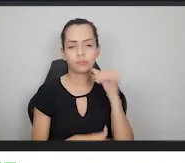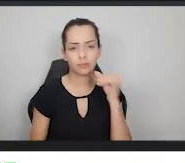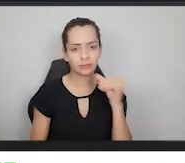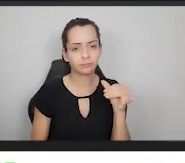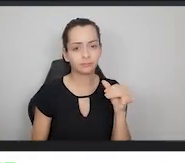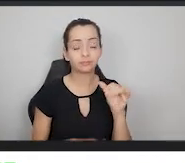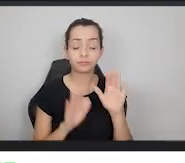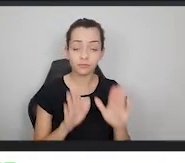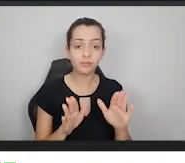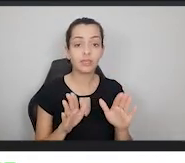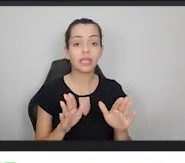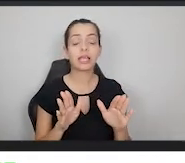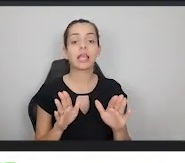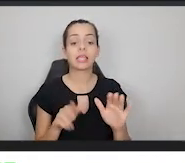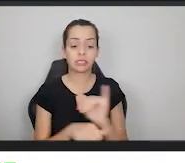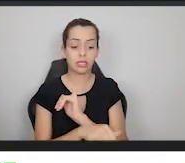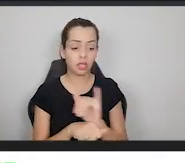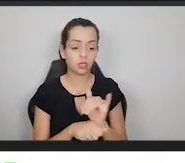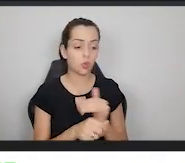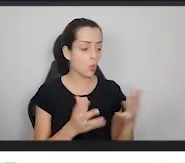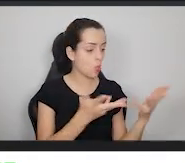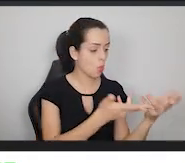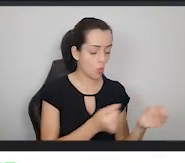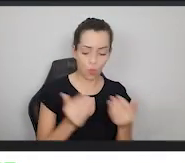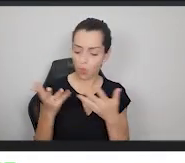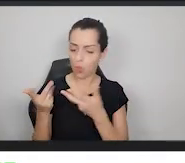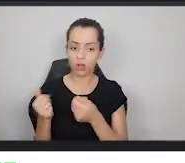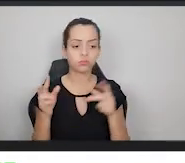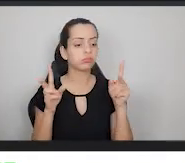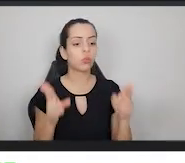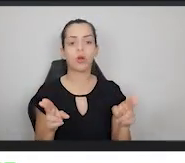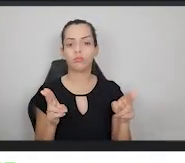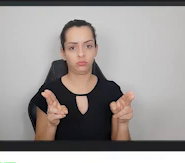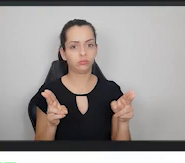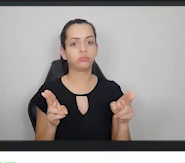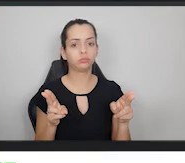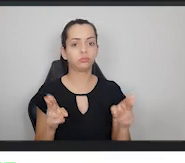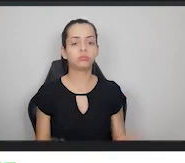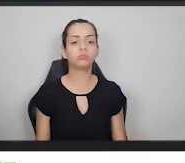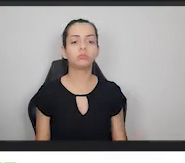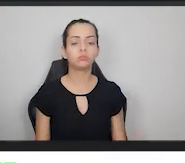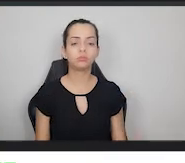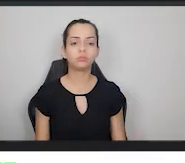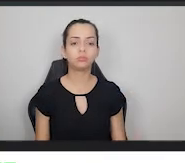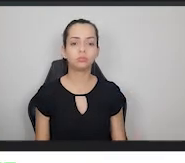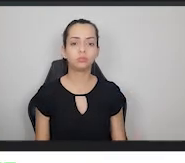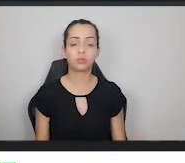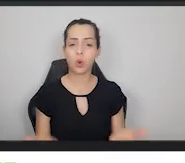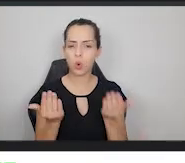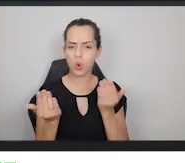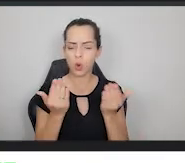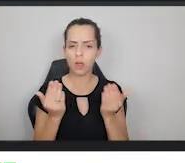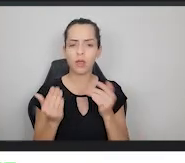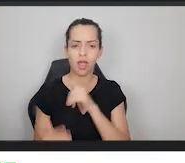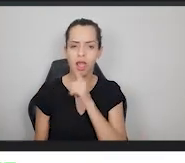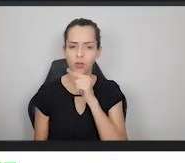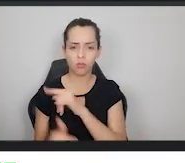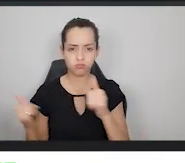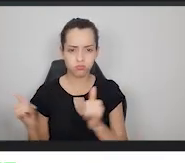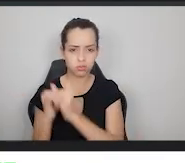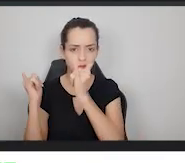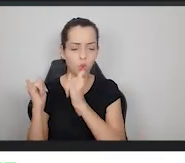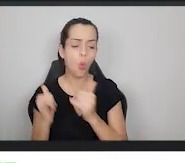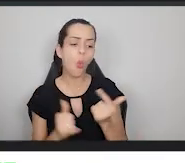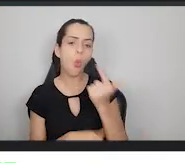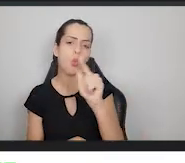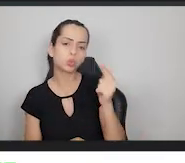e que a gente tem trabalhado, inclusive eu tenho estudado isso para o TCC do mestrado, a questão de sobretensão